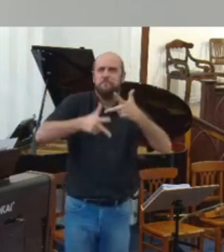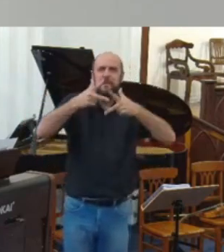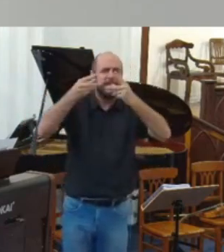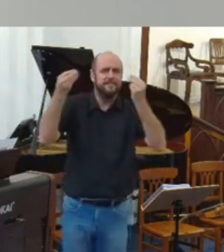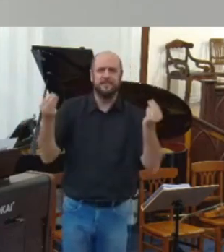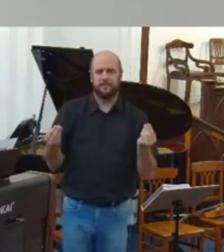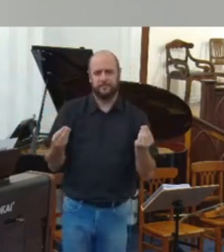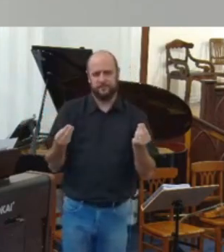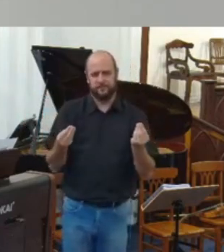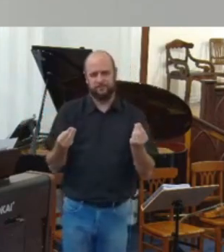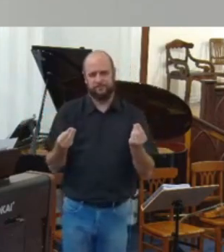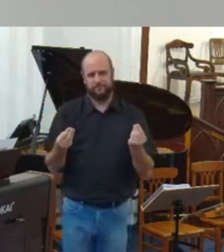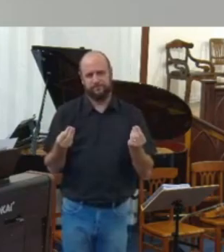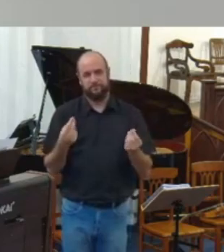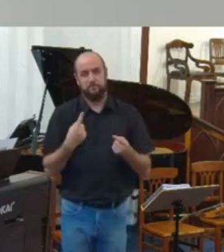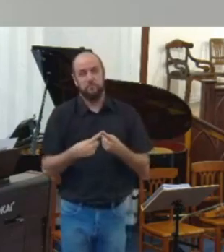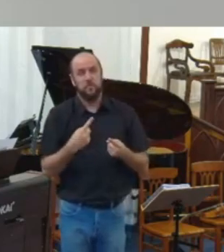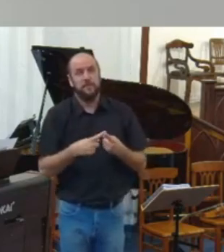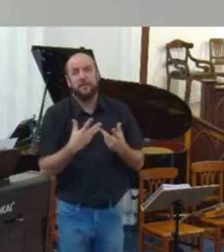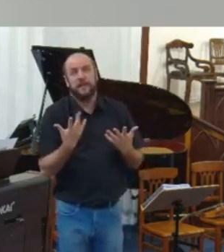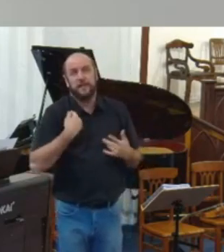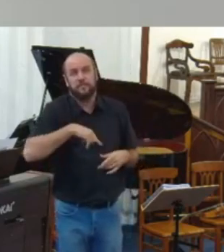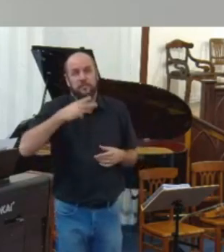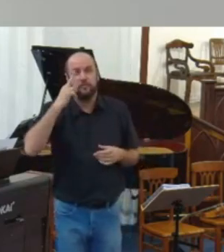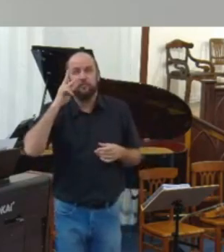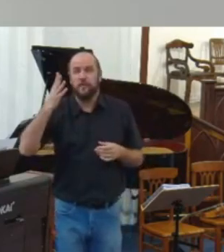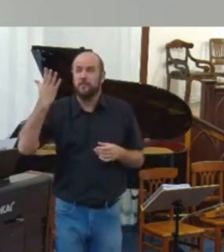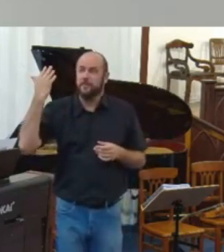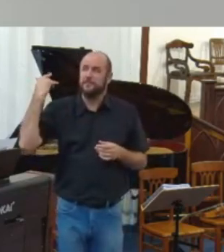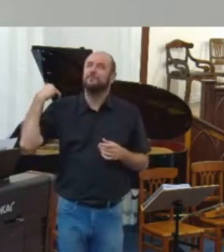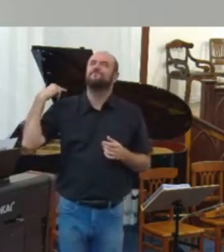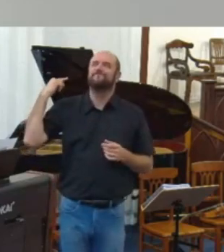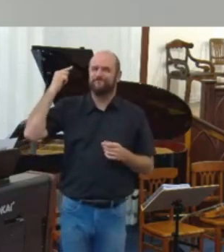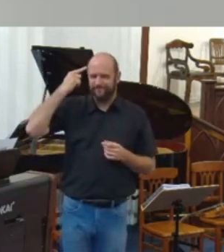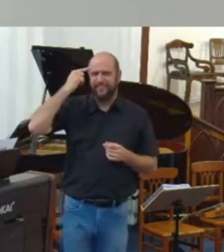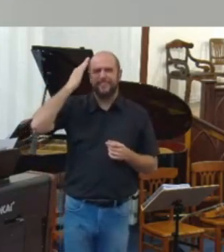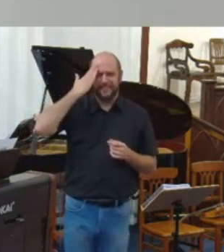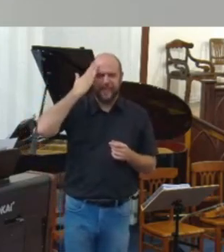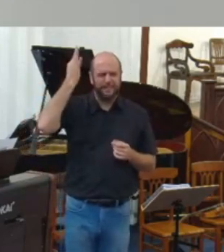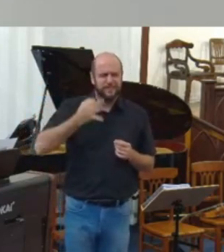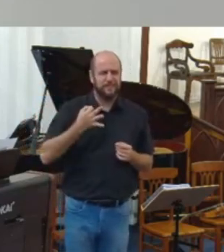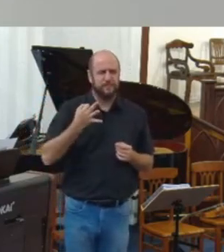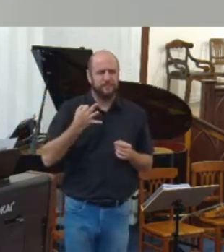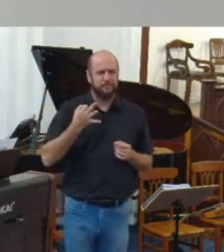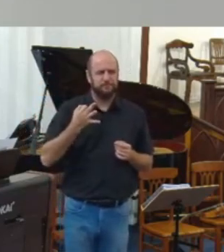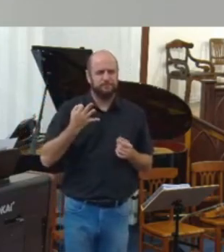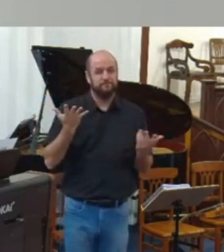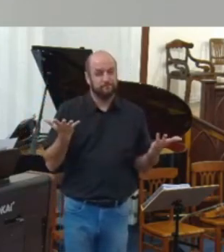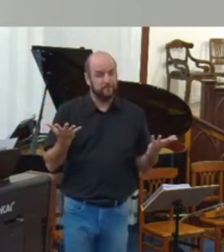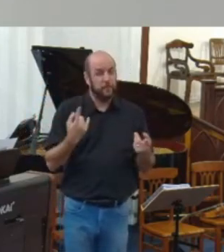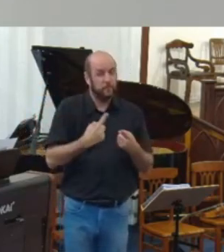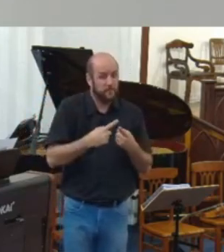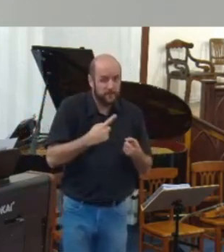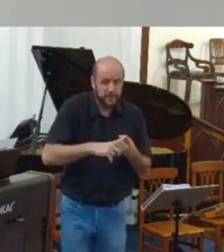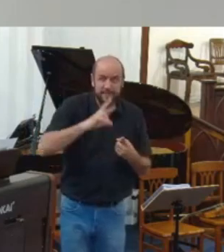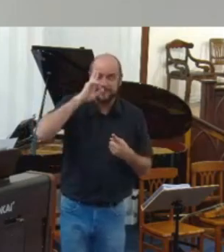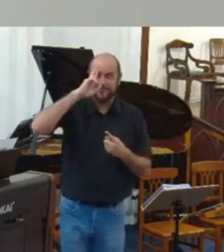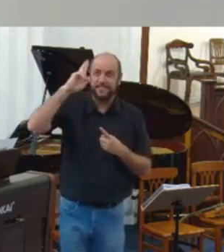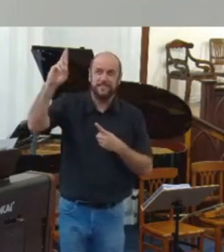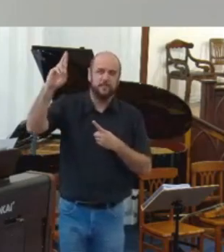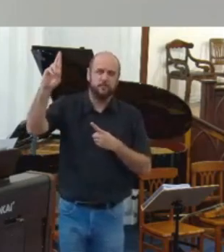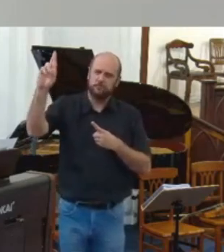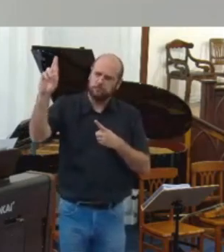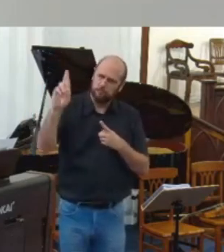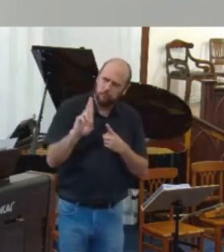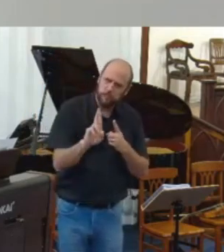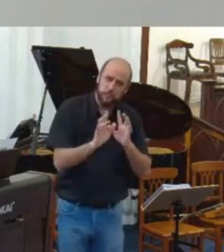presente? Por que nós podemos olhar para trás e falar: isso faz sentido? porque o Senhor, exatamente o Senhor